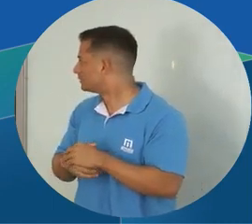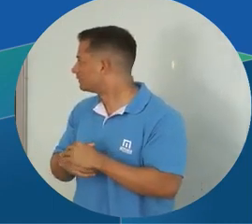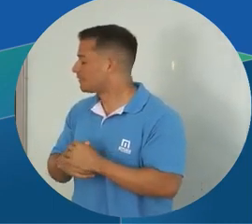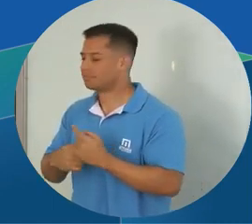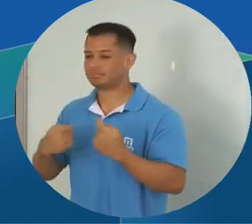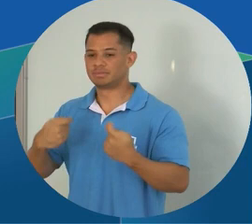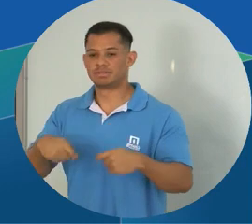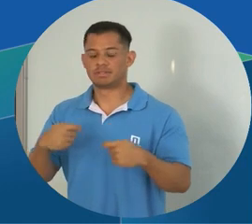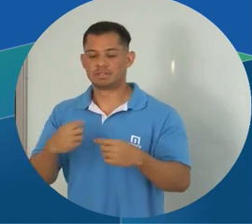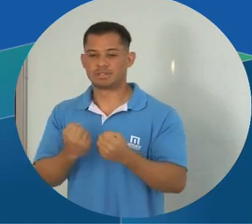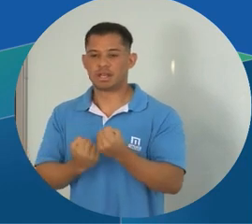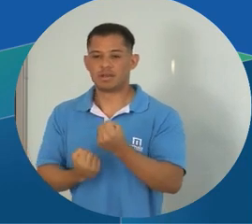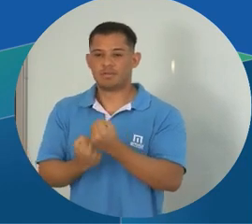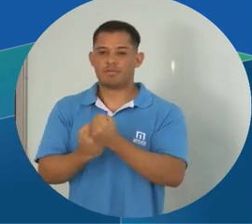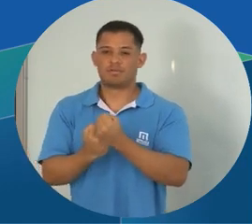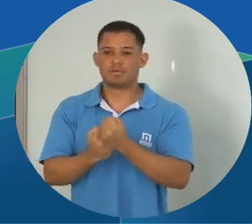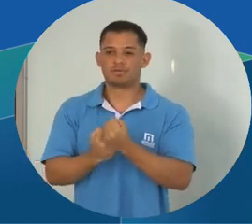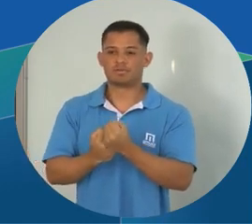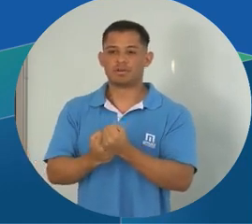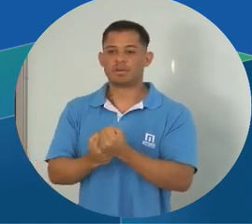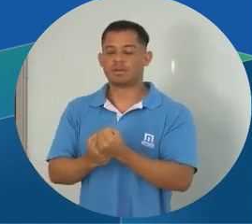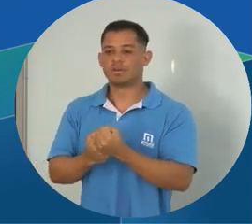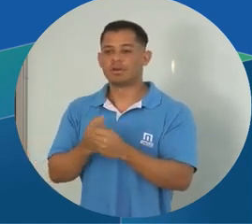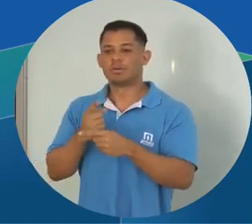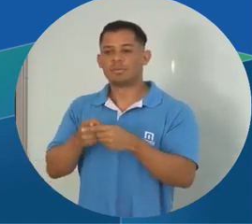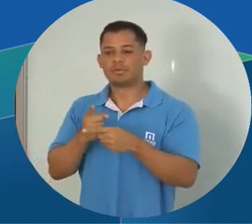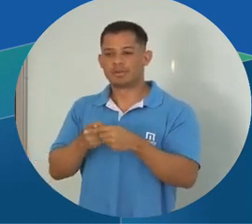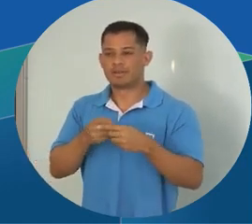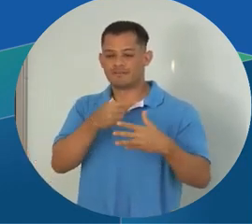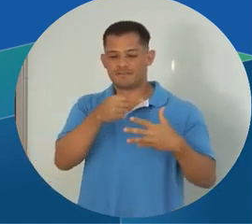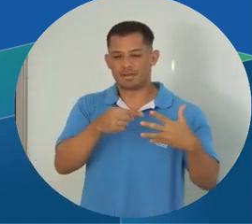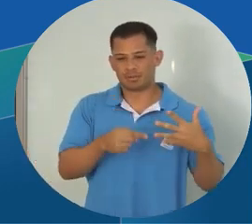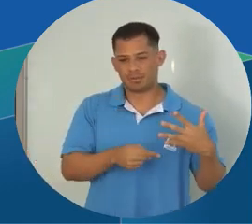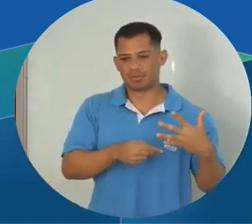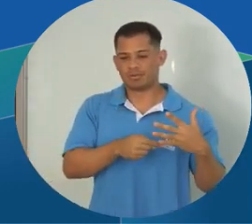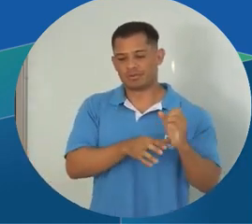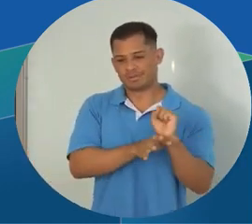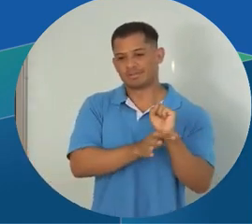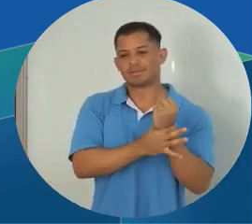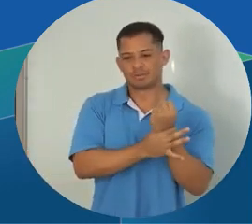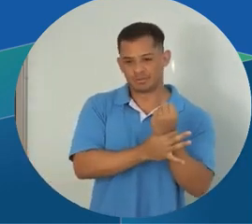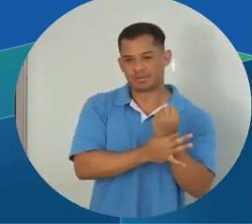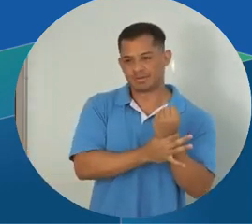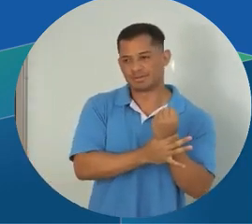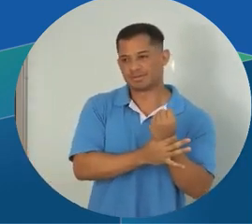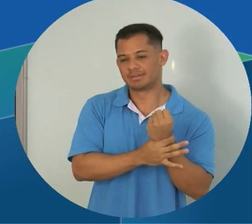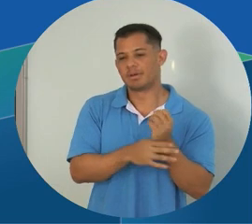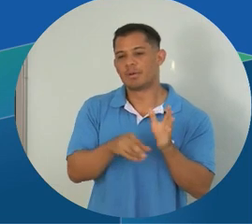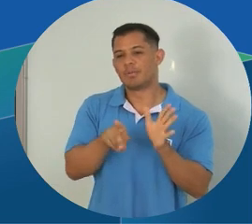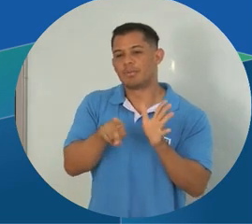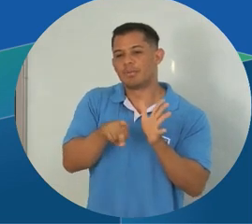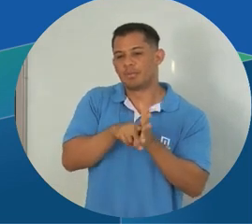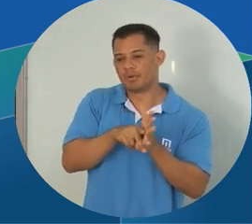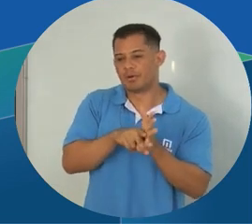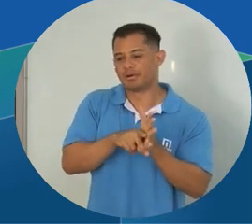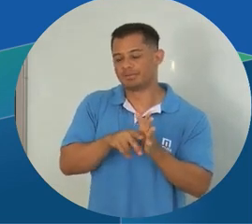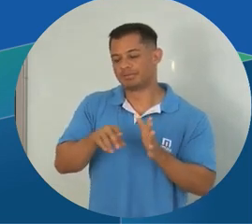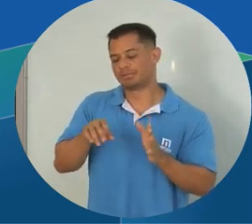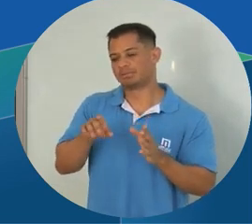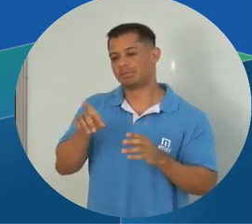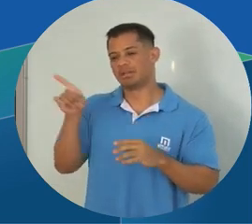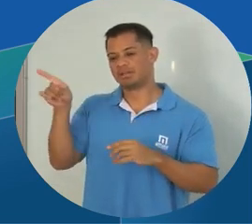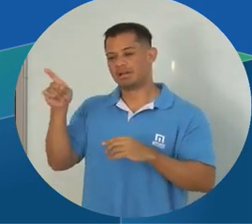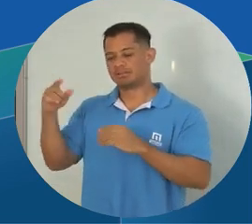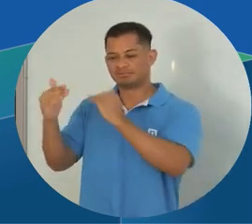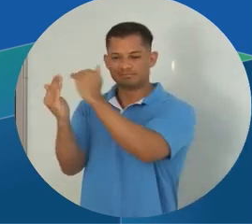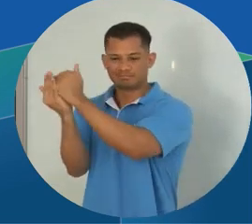necessitar de reforço para atingir um fator de segurança especificado, né, nos critérios Eletrobras, como foi colocado